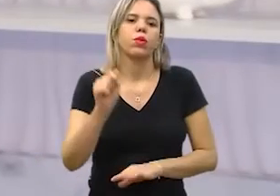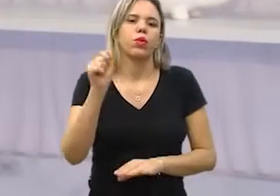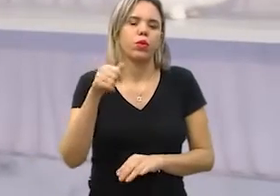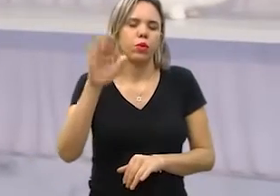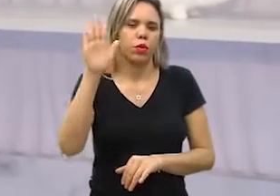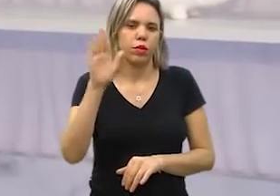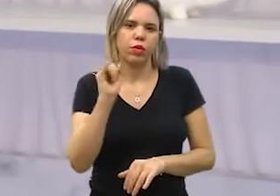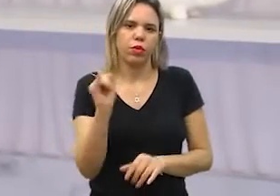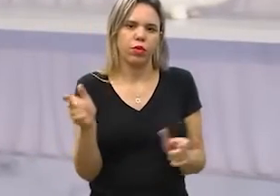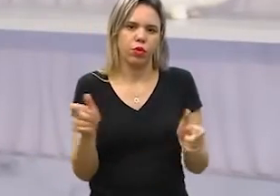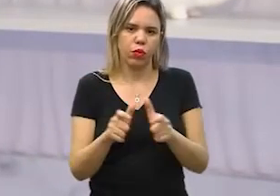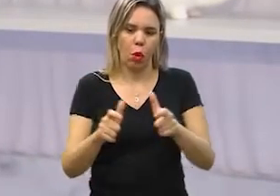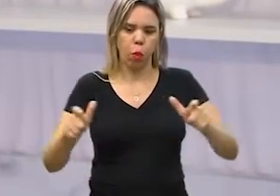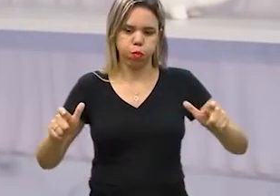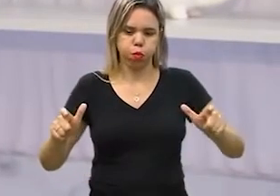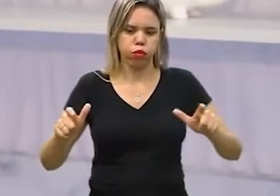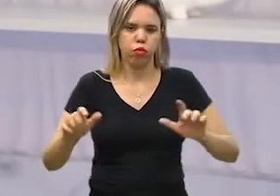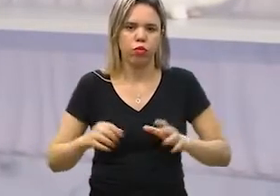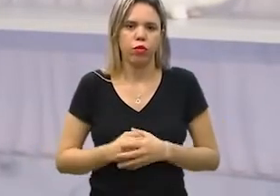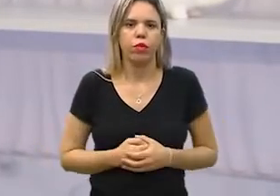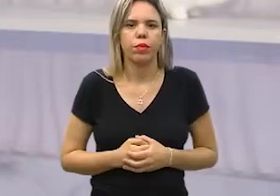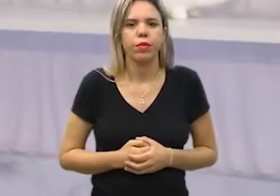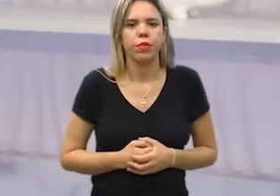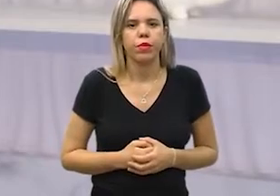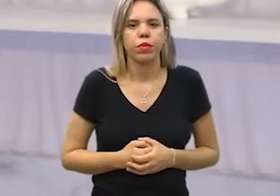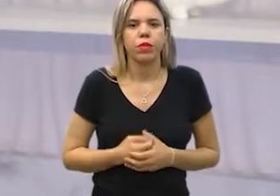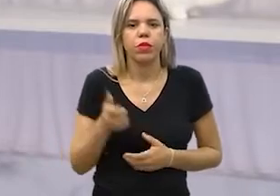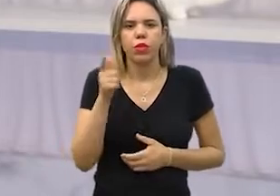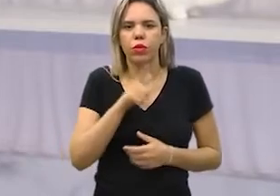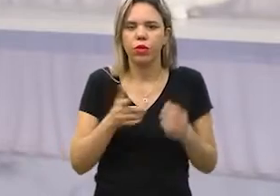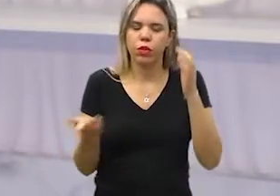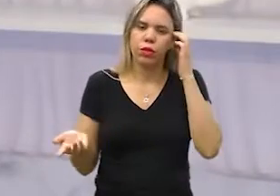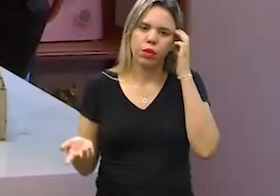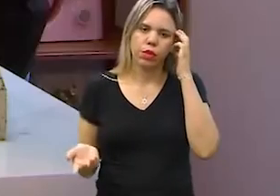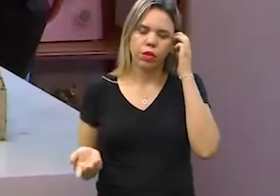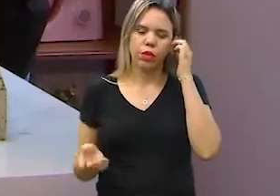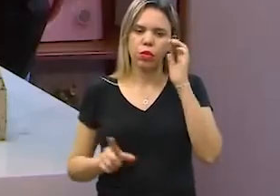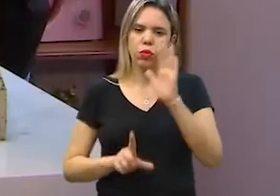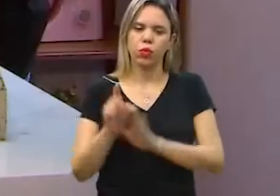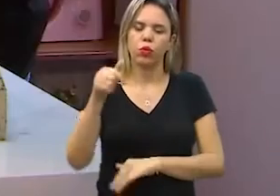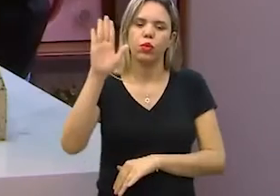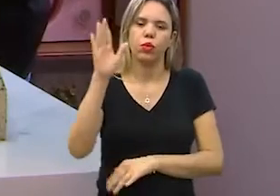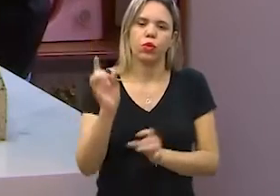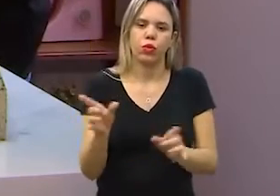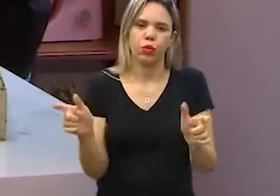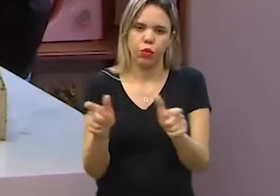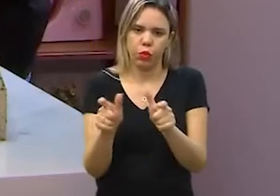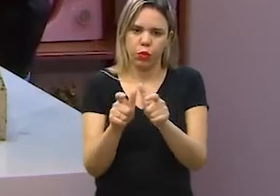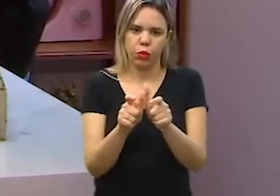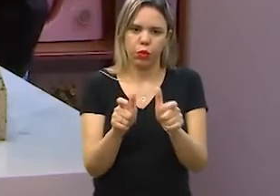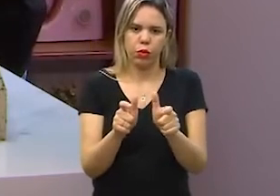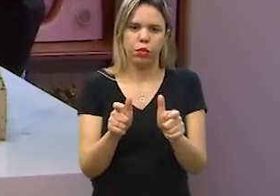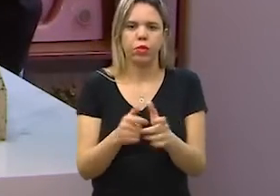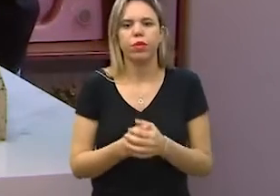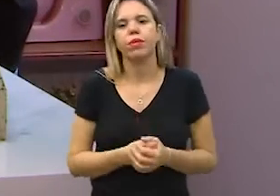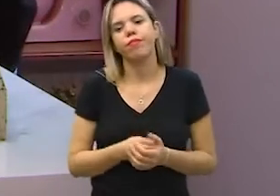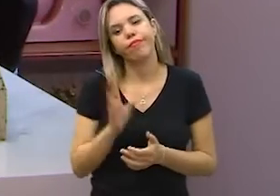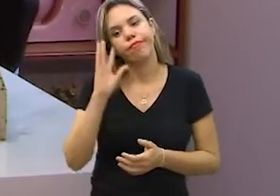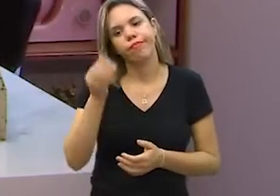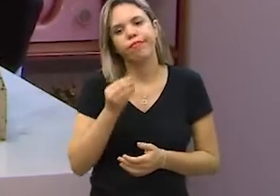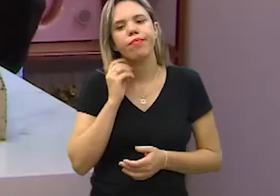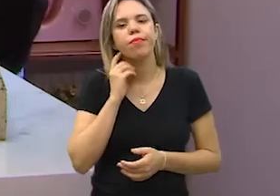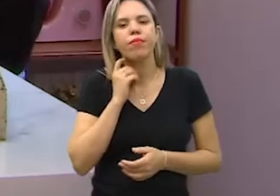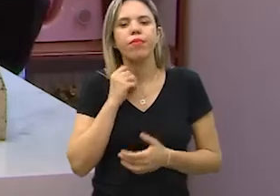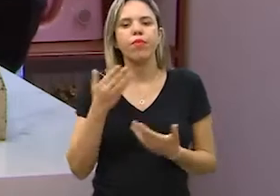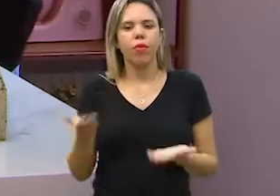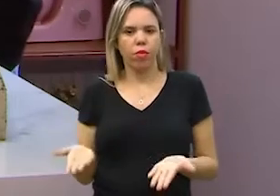maior do que se a gente fosse fazer uma grande. Tá? Que a gente consegue um lucro maior vendendo em pequenas porções. Entendi.